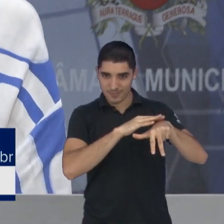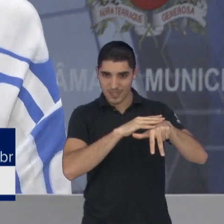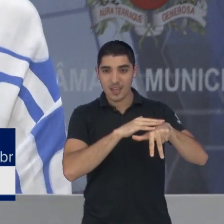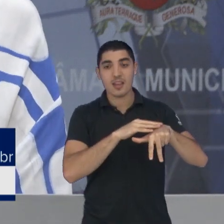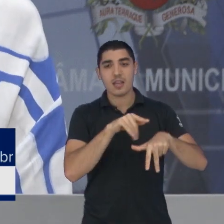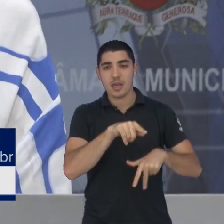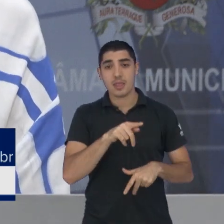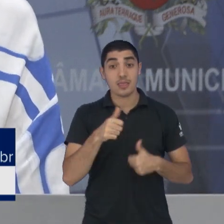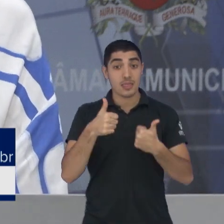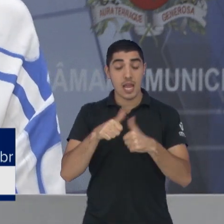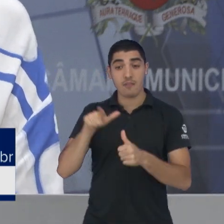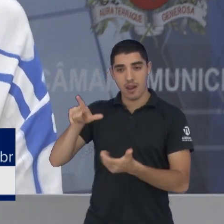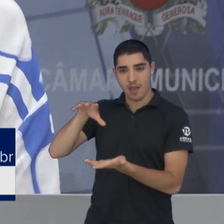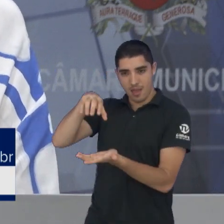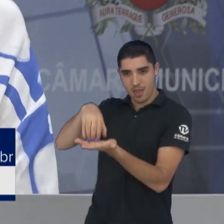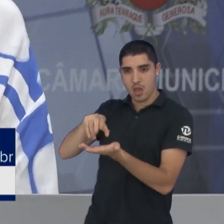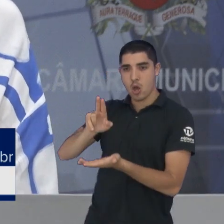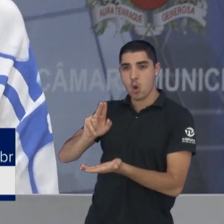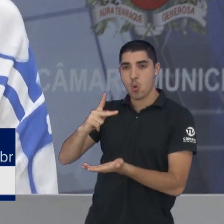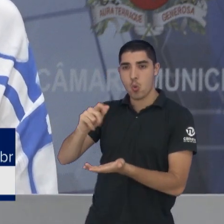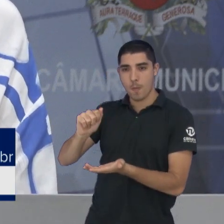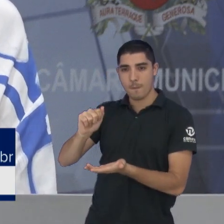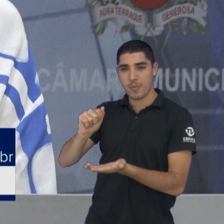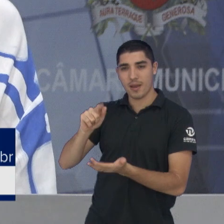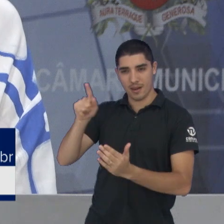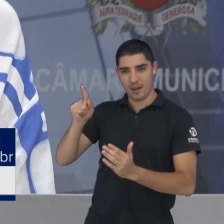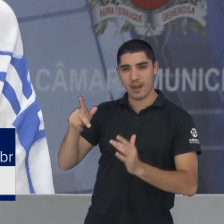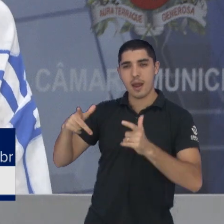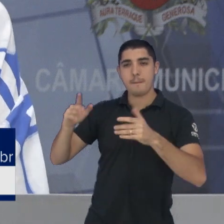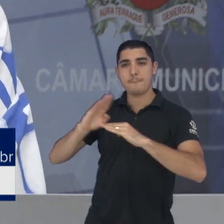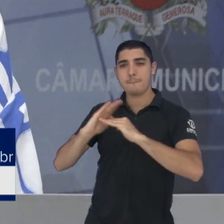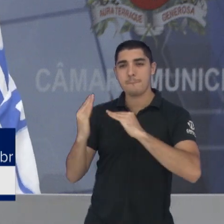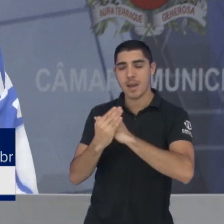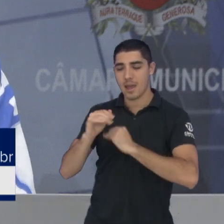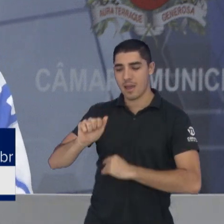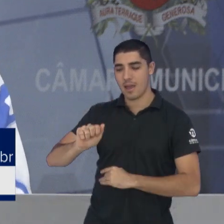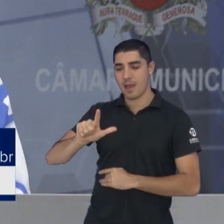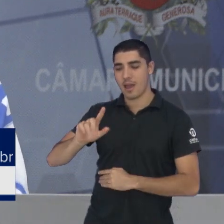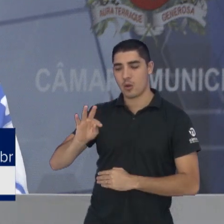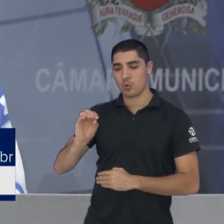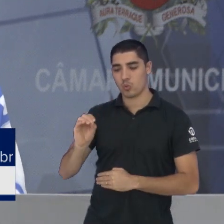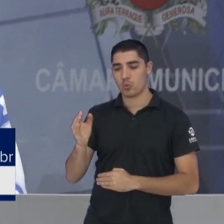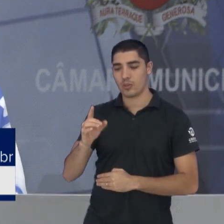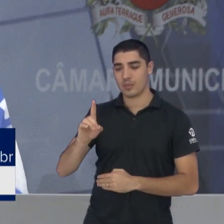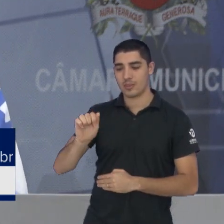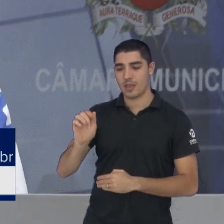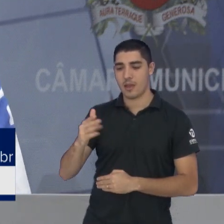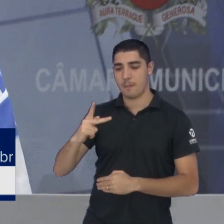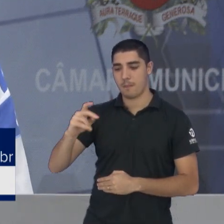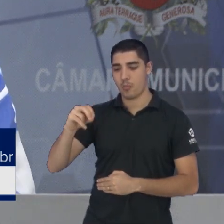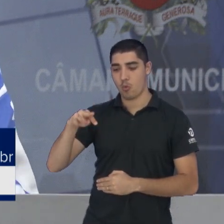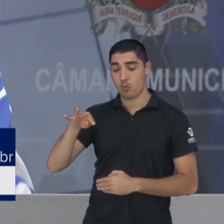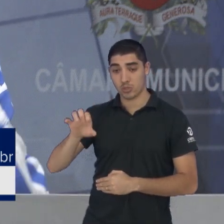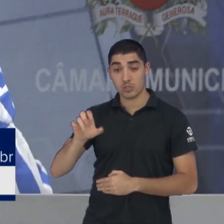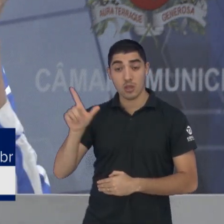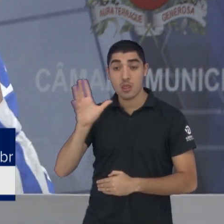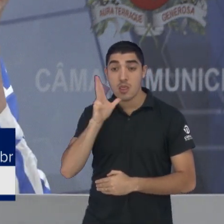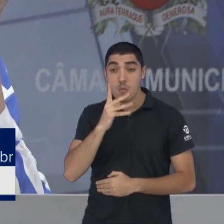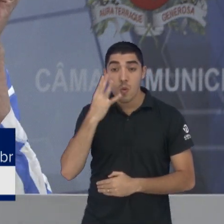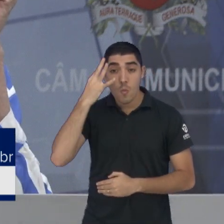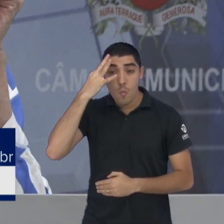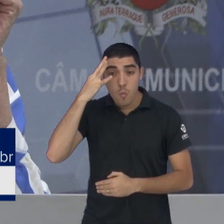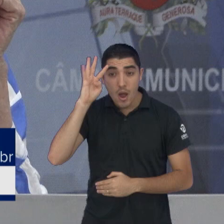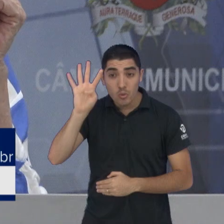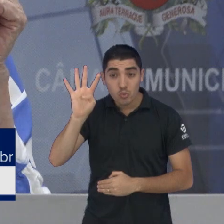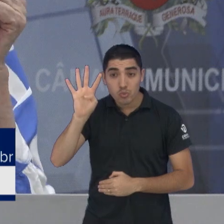UPA do Alta Ponte, dona Regina, demorou 4 dias para arrumar um leite e ser transferida para o